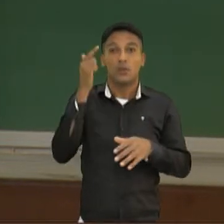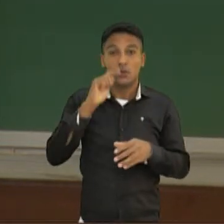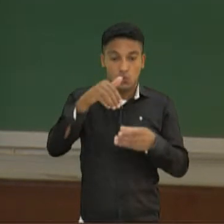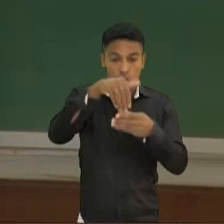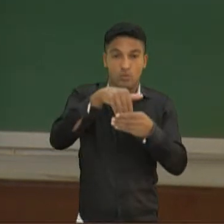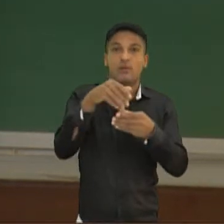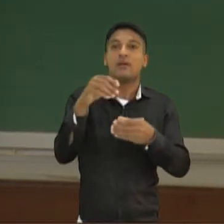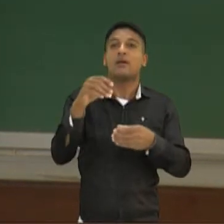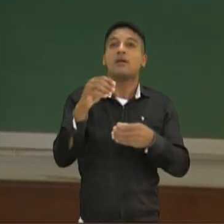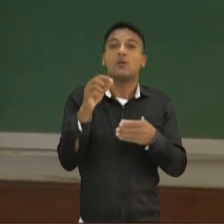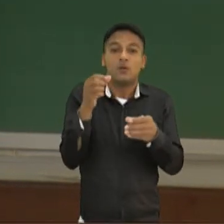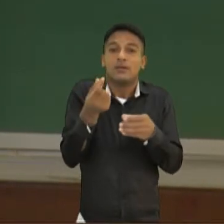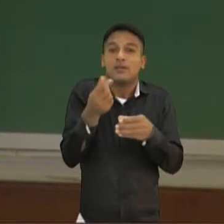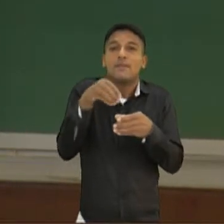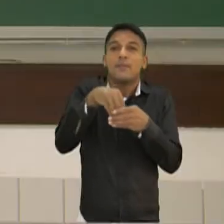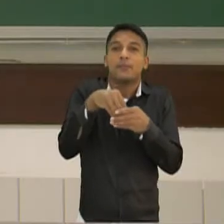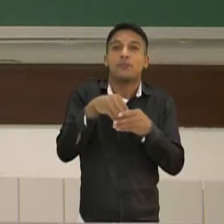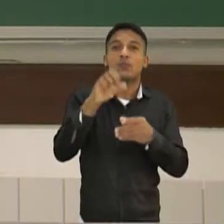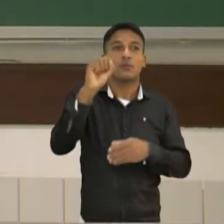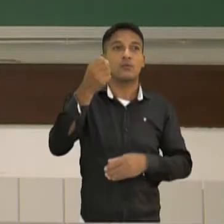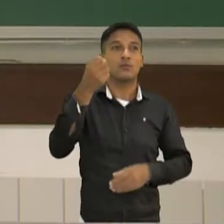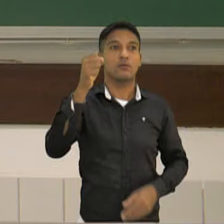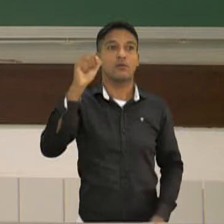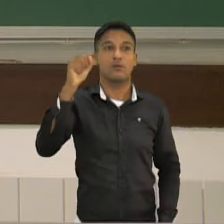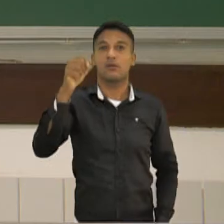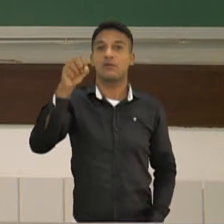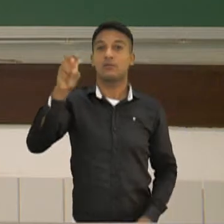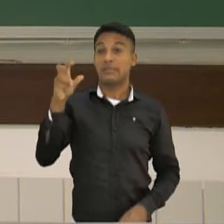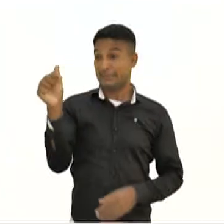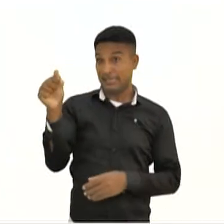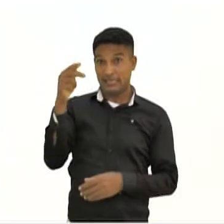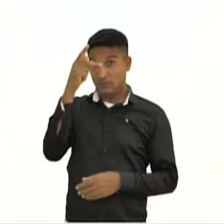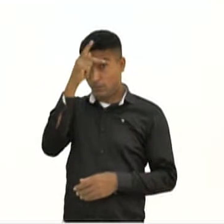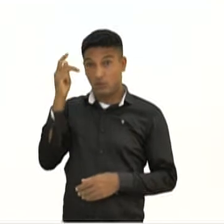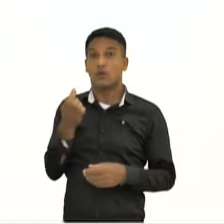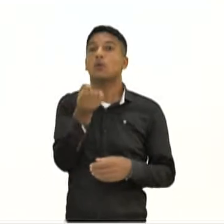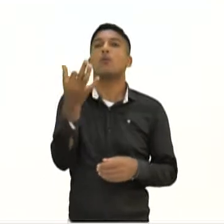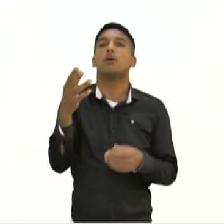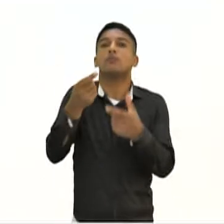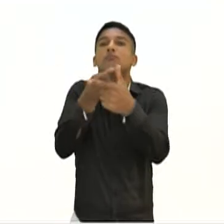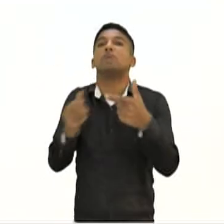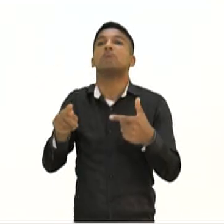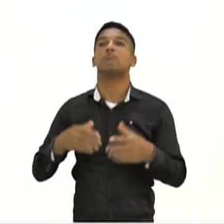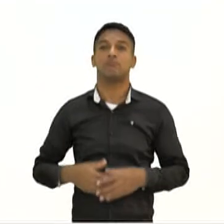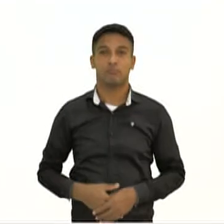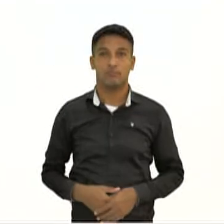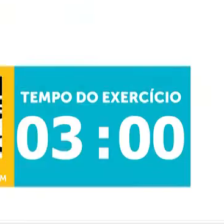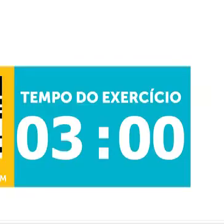garçons. Quanto que cada garçom recebeu? Tempo para vocês.